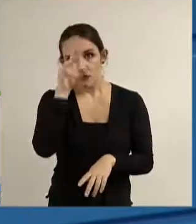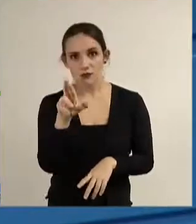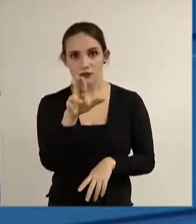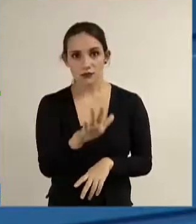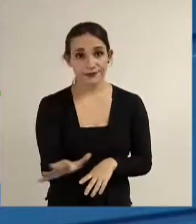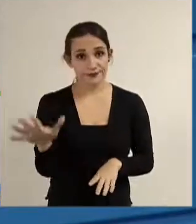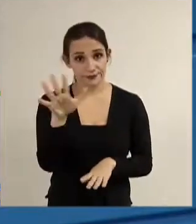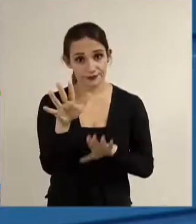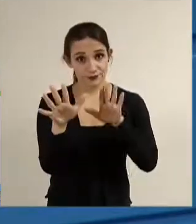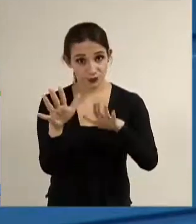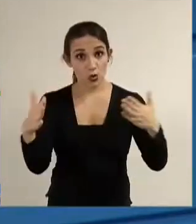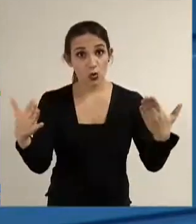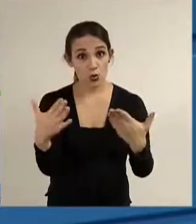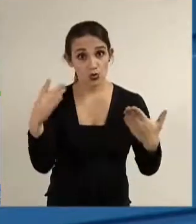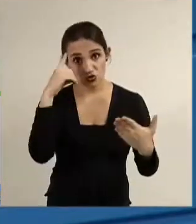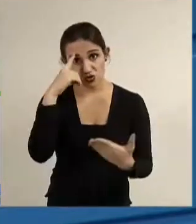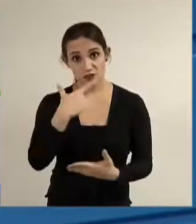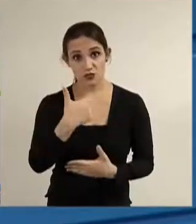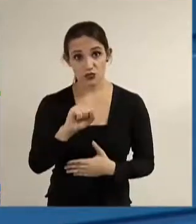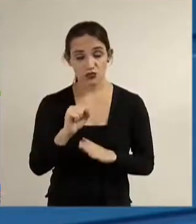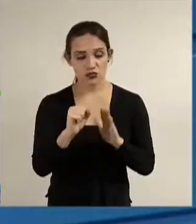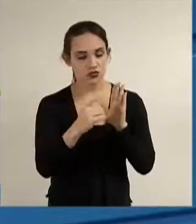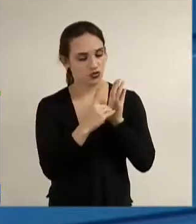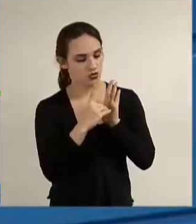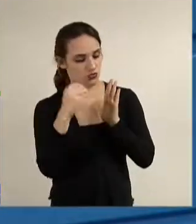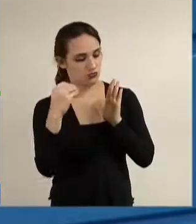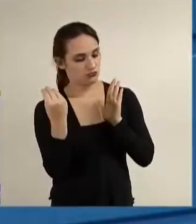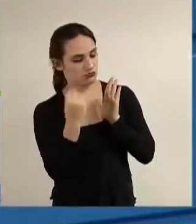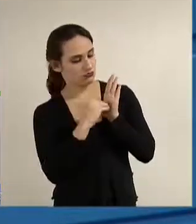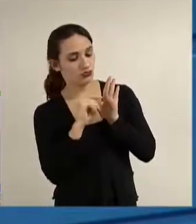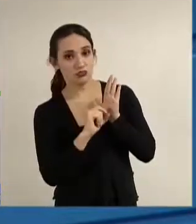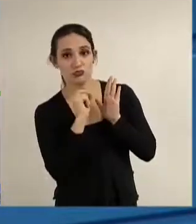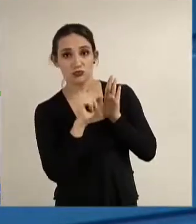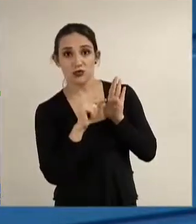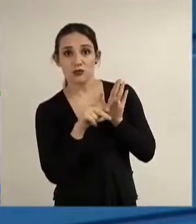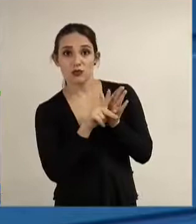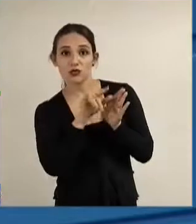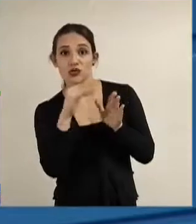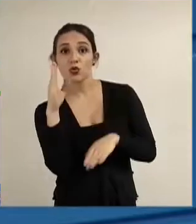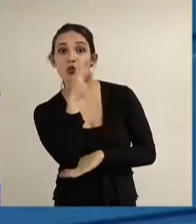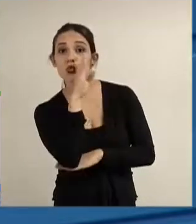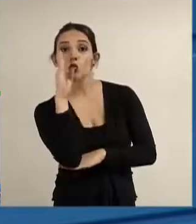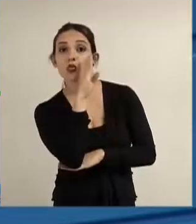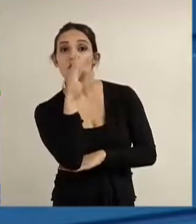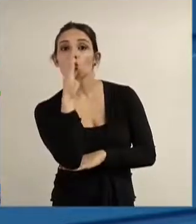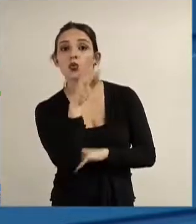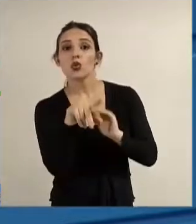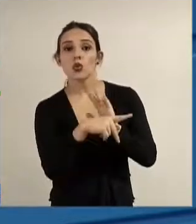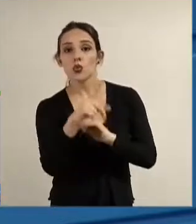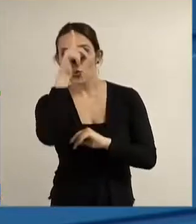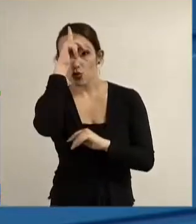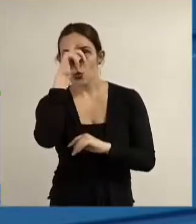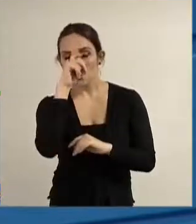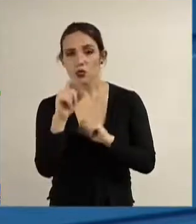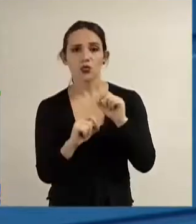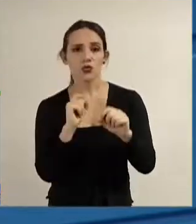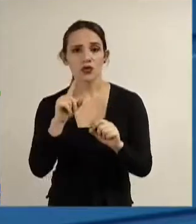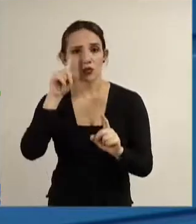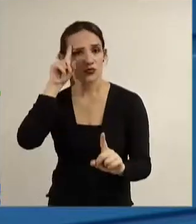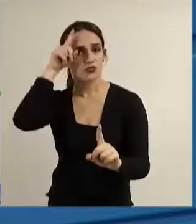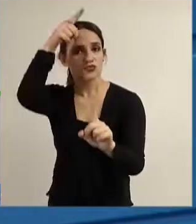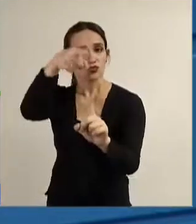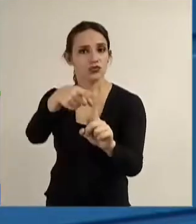dia 28 de fevereiro, hoje, né, saiu no Diário Oficial um plano de ação emergencial do Hospital Regional que